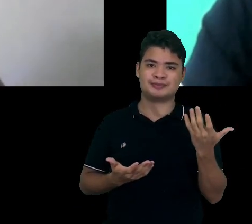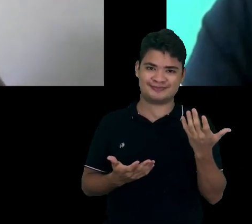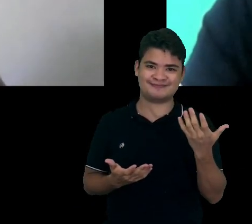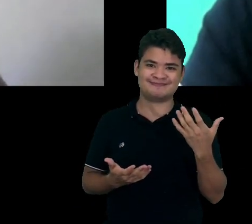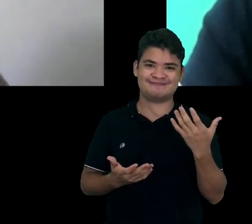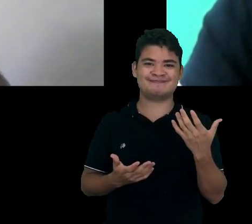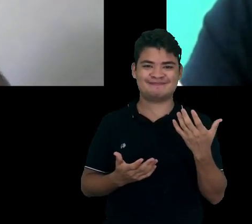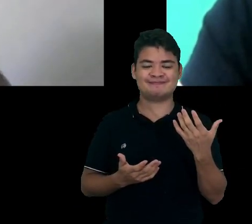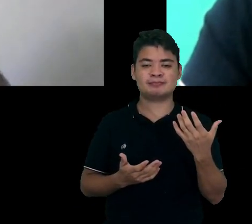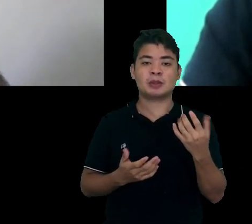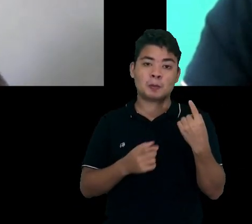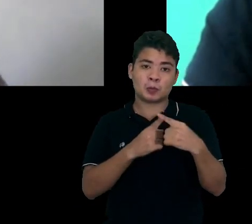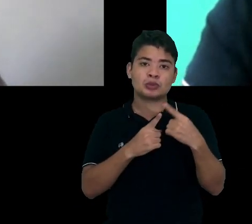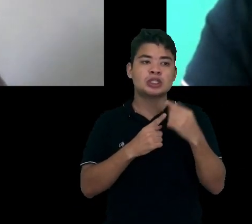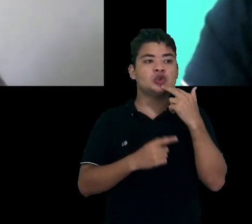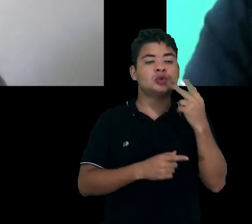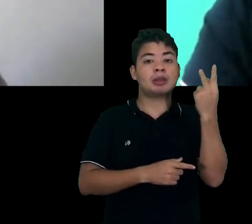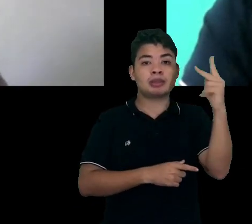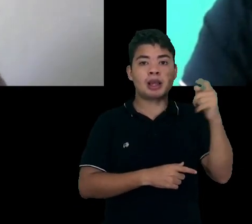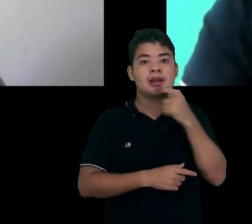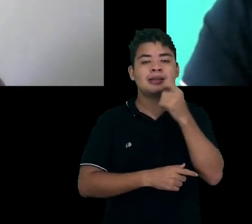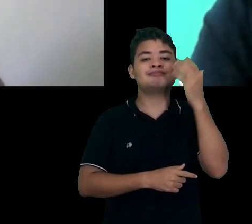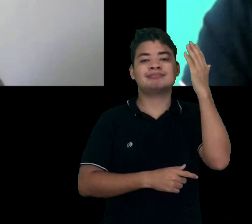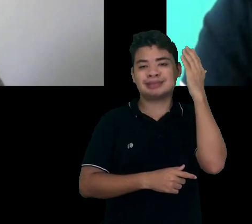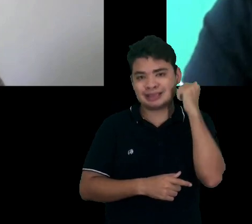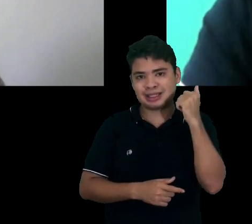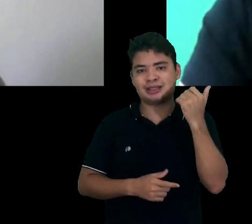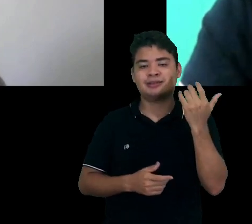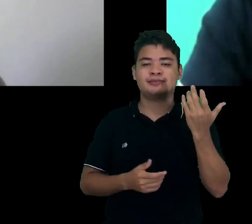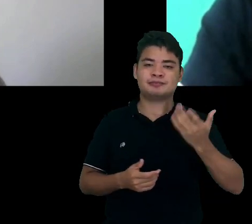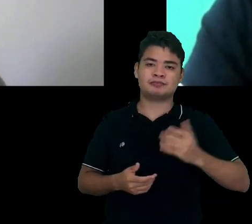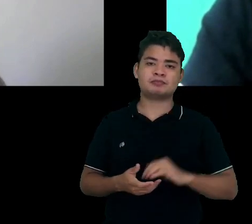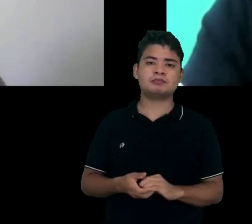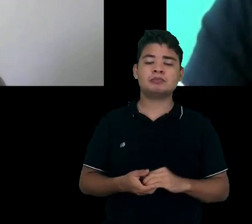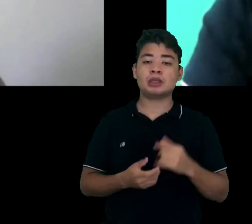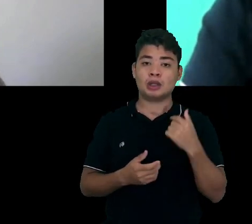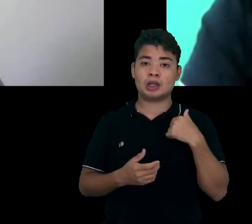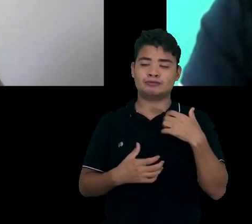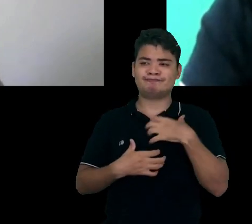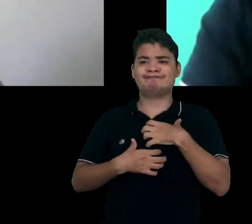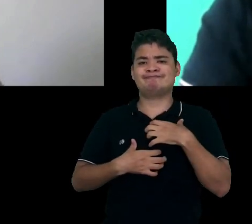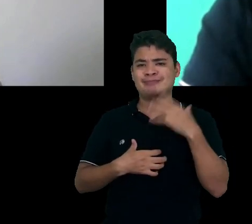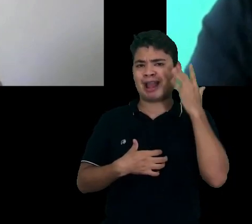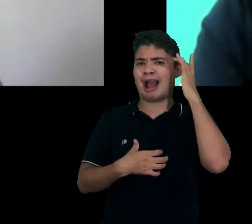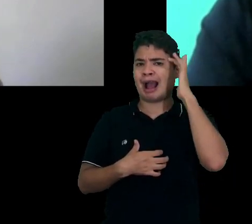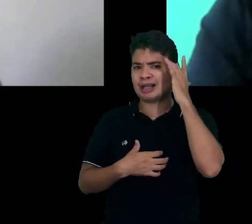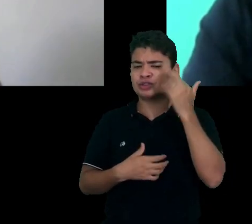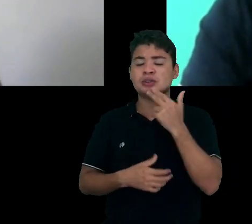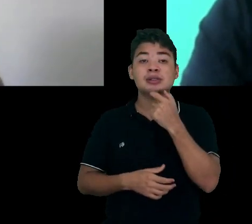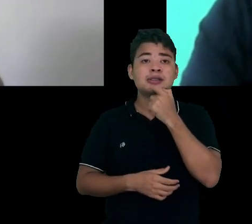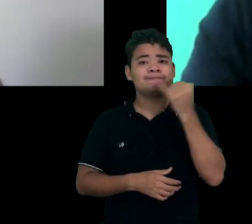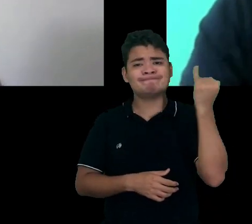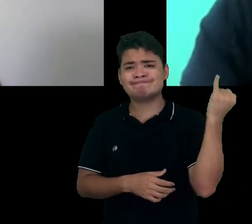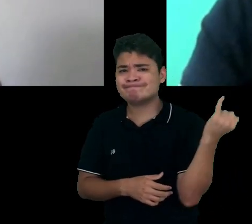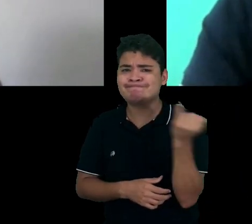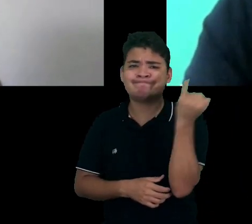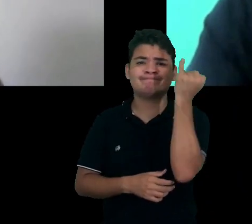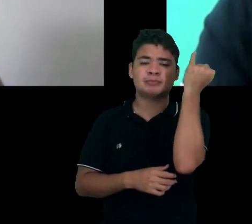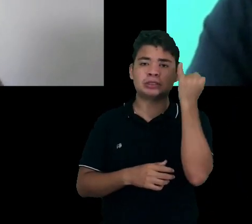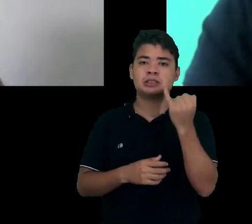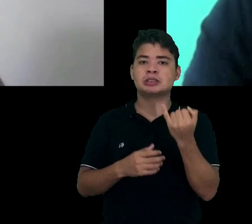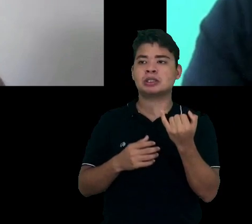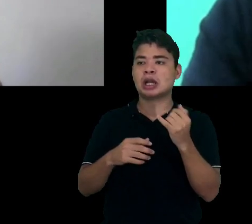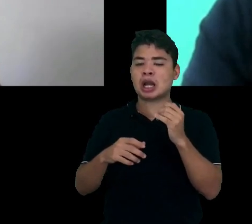é diferente por falar o idioma do país. Então, eu acho assim que o inglês é muito importante para